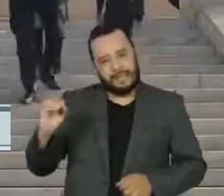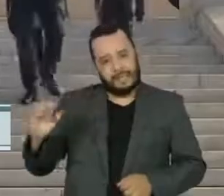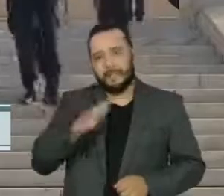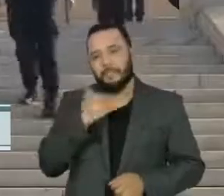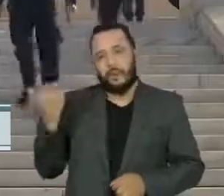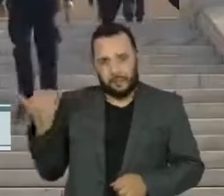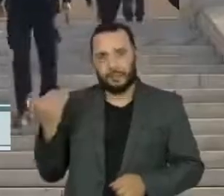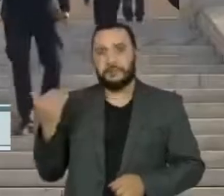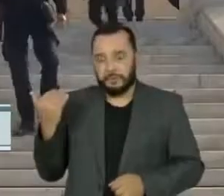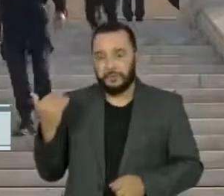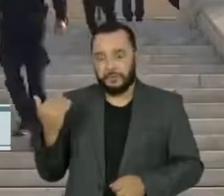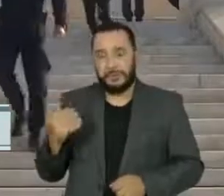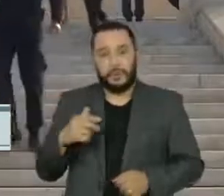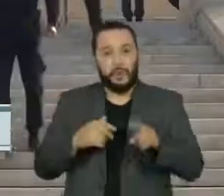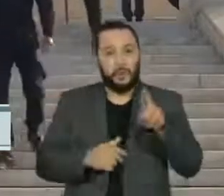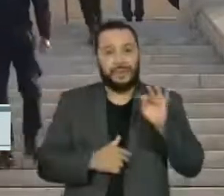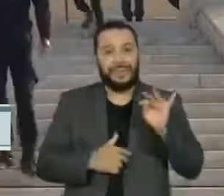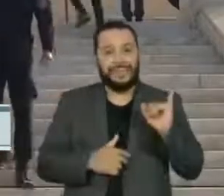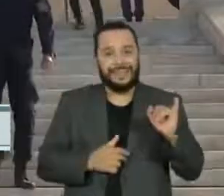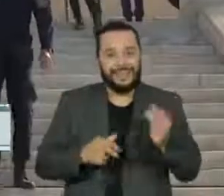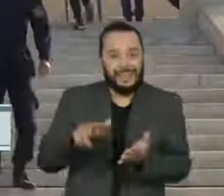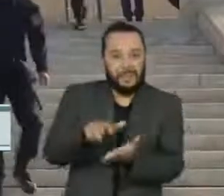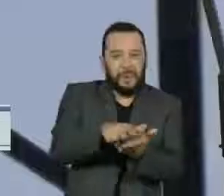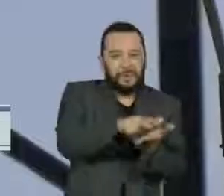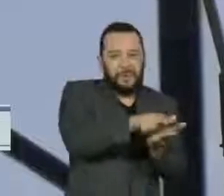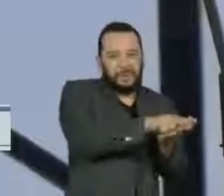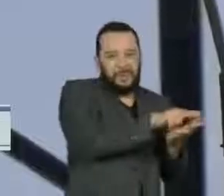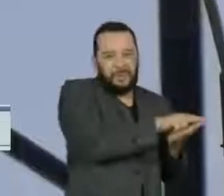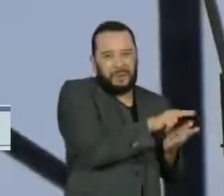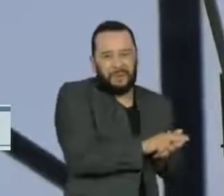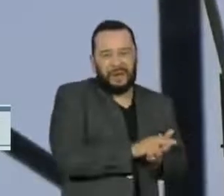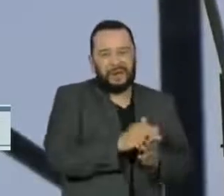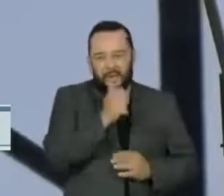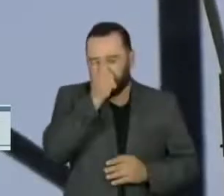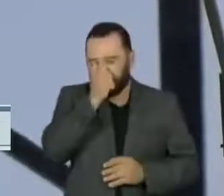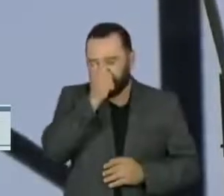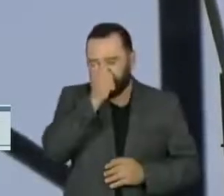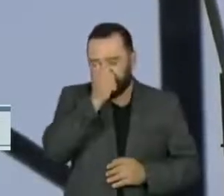enquanto as unidades de terapia no país estão sobrecarregadas.